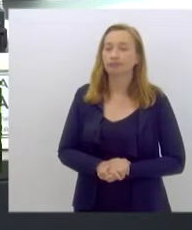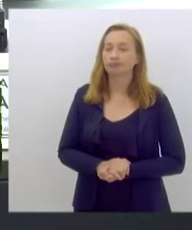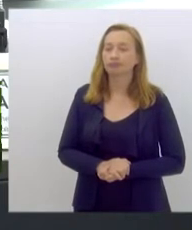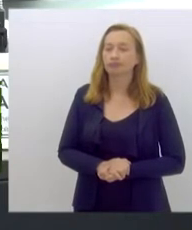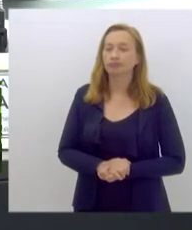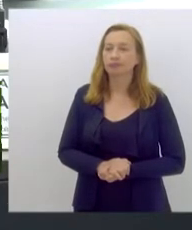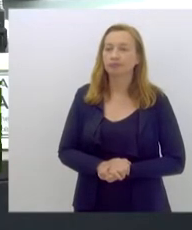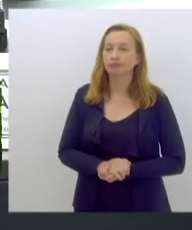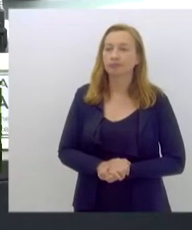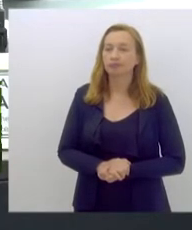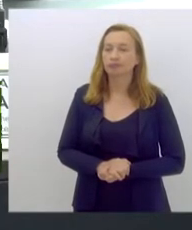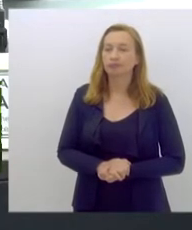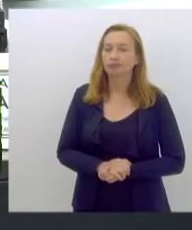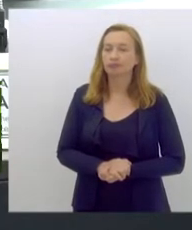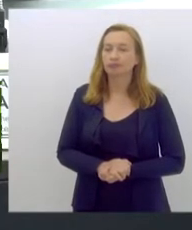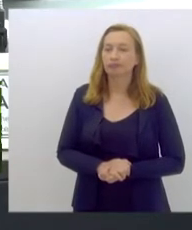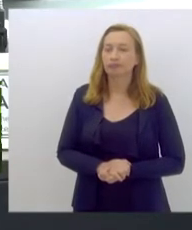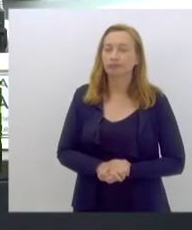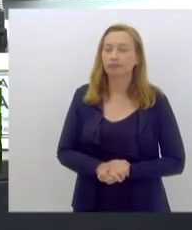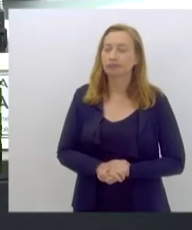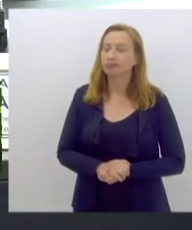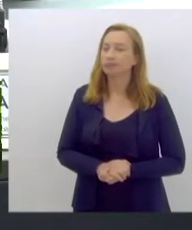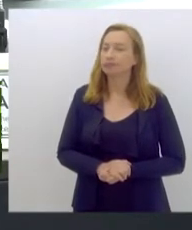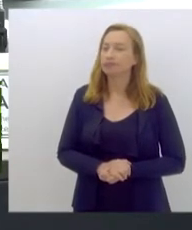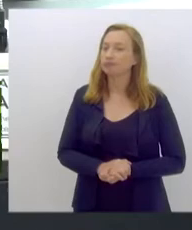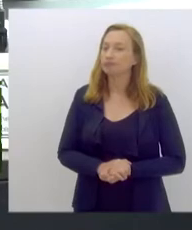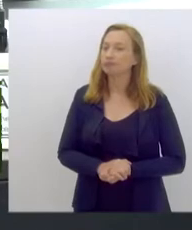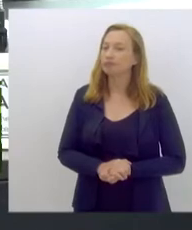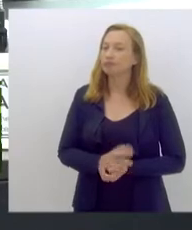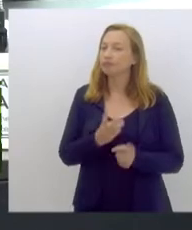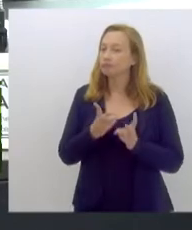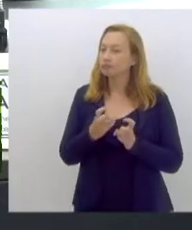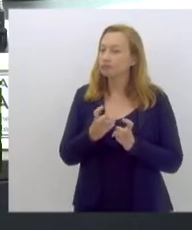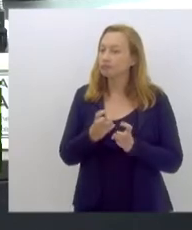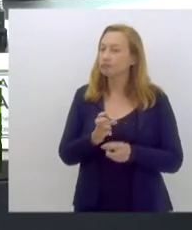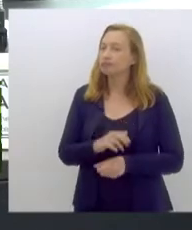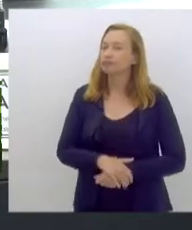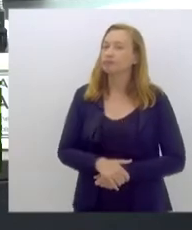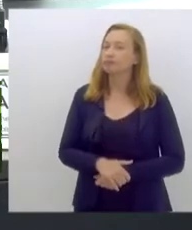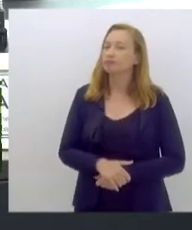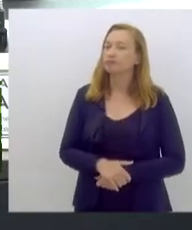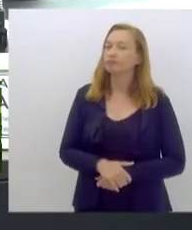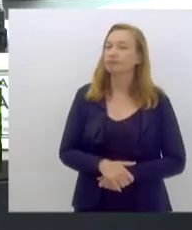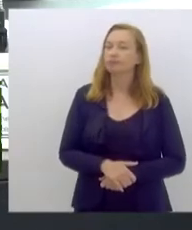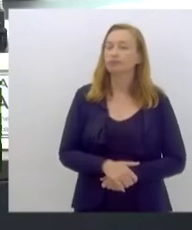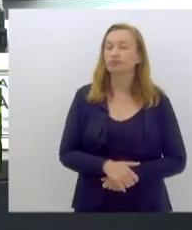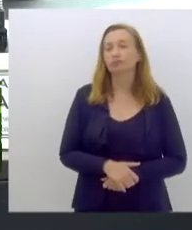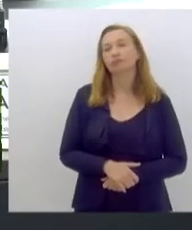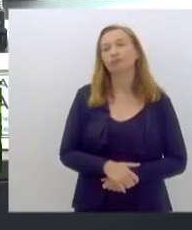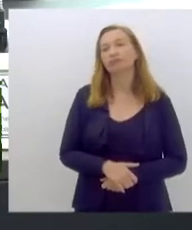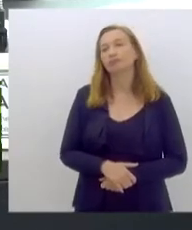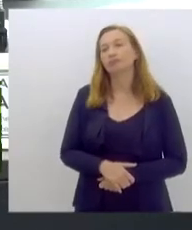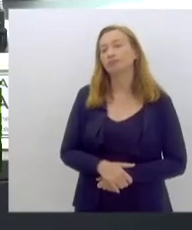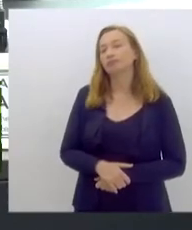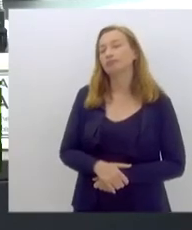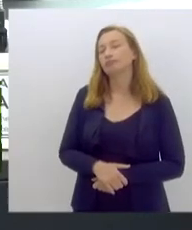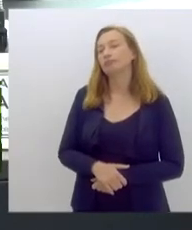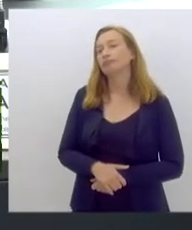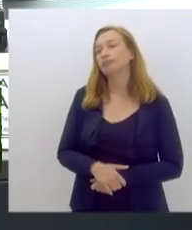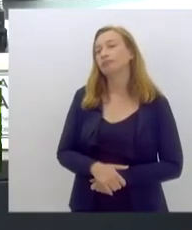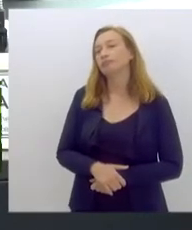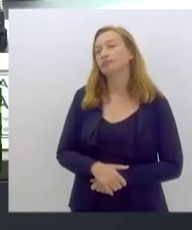que seja assinalada uma observação, senhor presidente, da minha